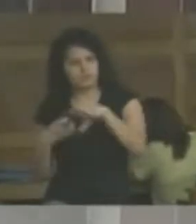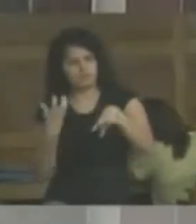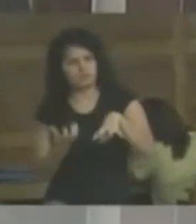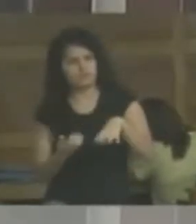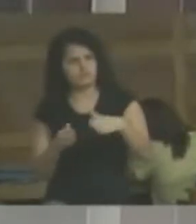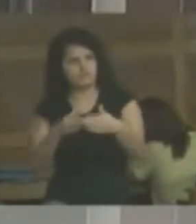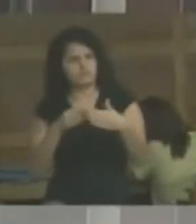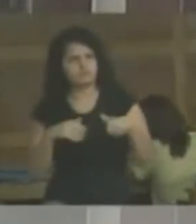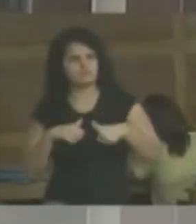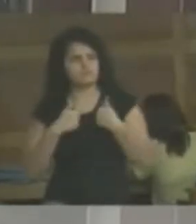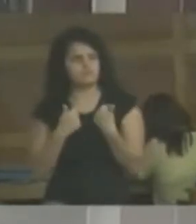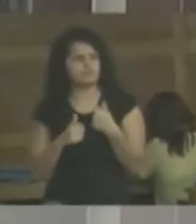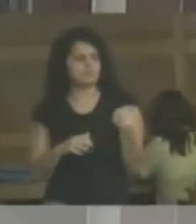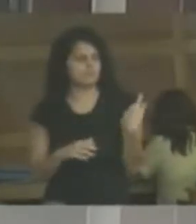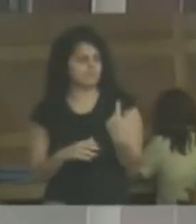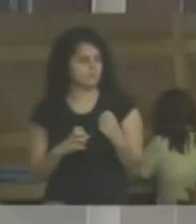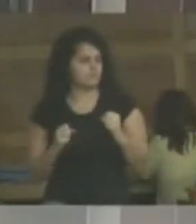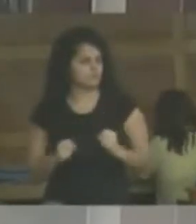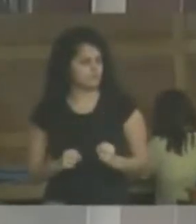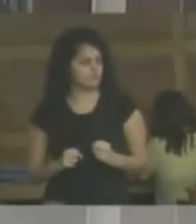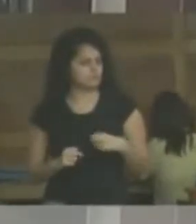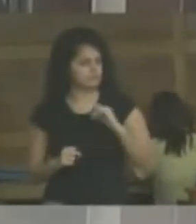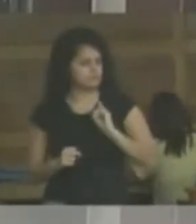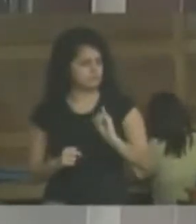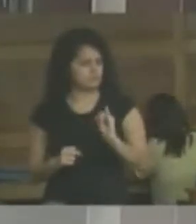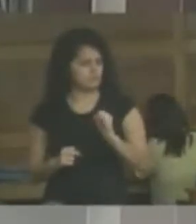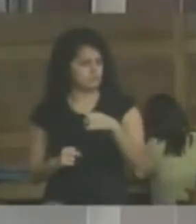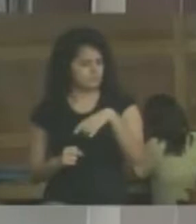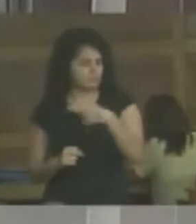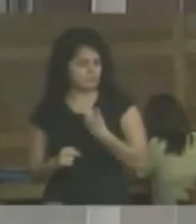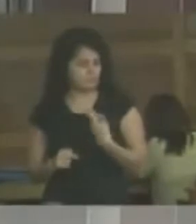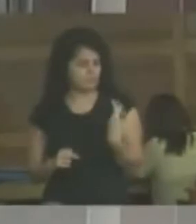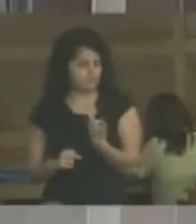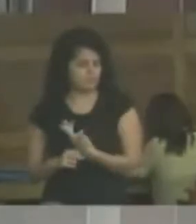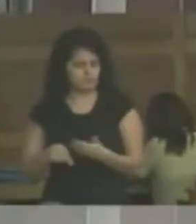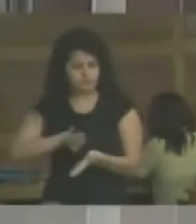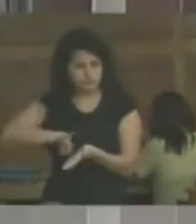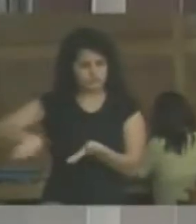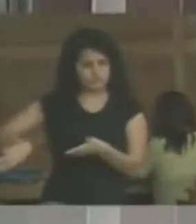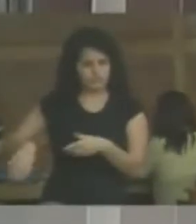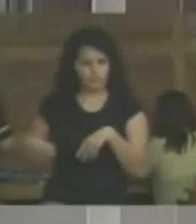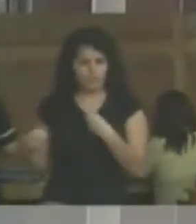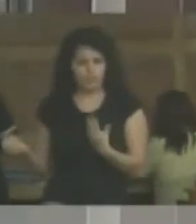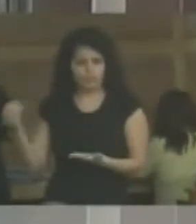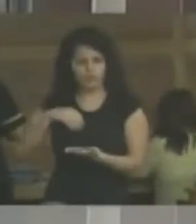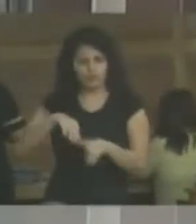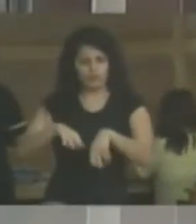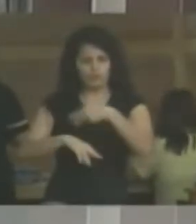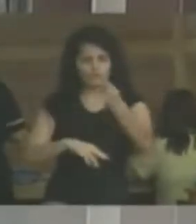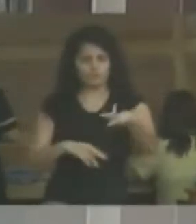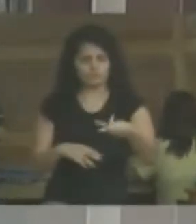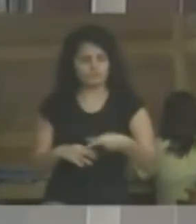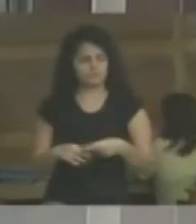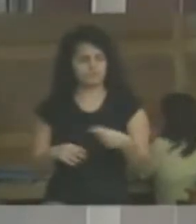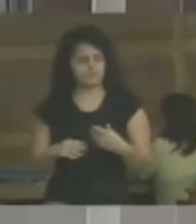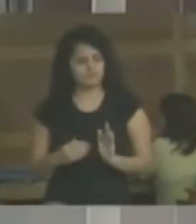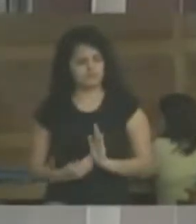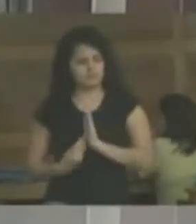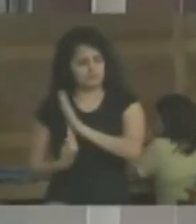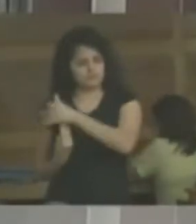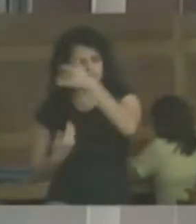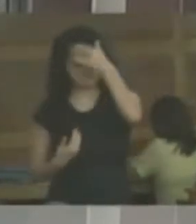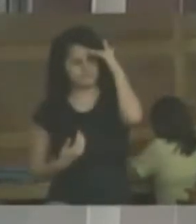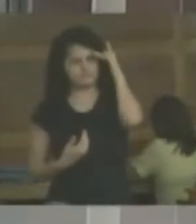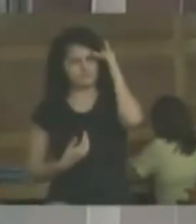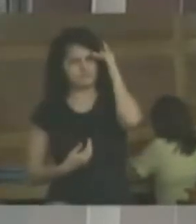cobrar sim, para poder, se não serve para a gente, vamos tirar essa imundícia daqui, vamos botar outra concessionária aqui que atenda a